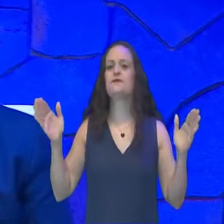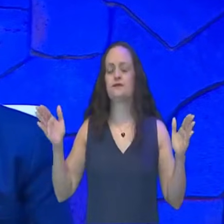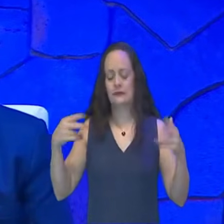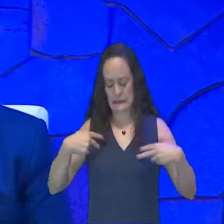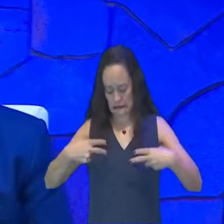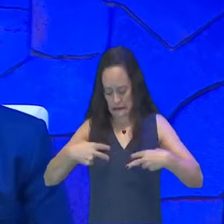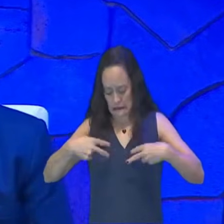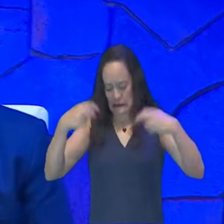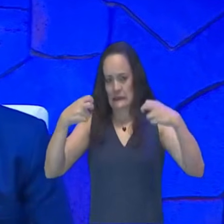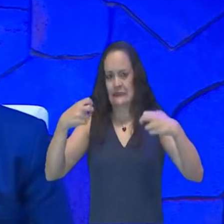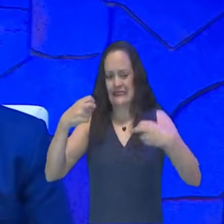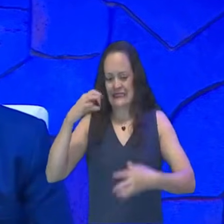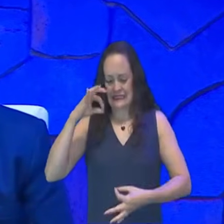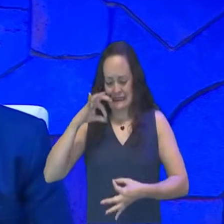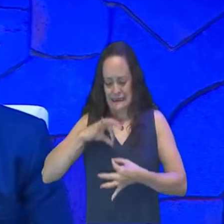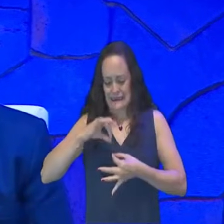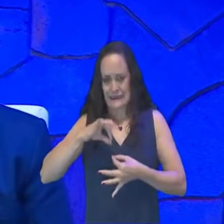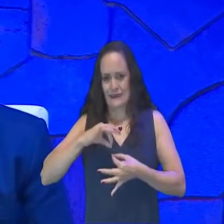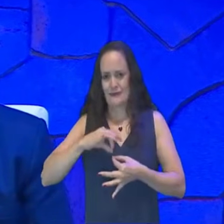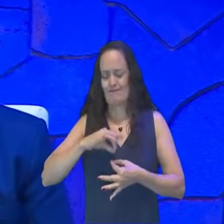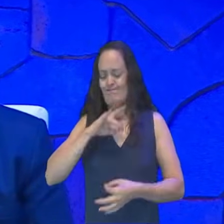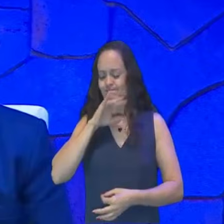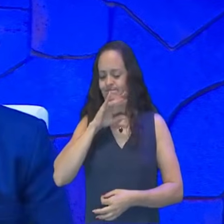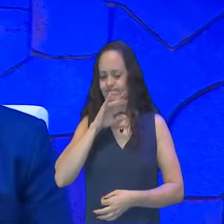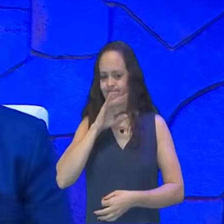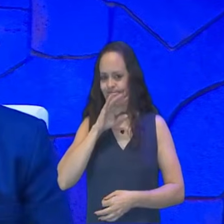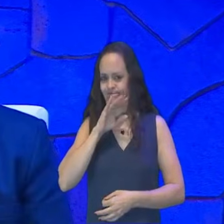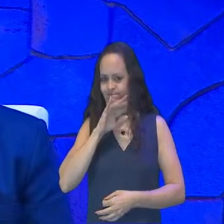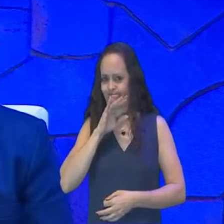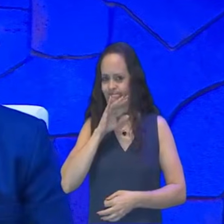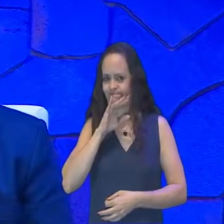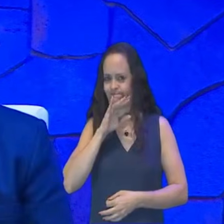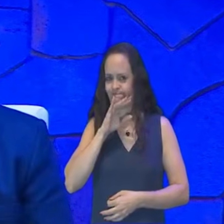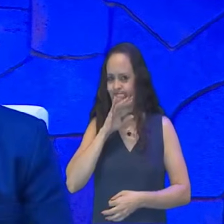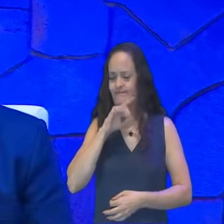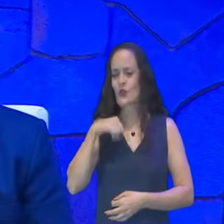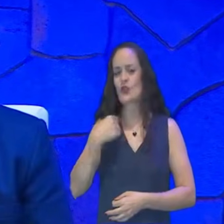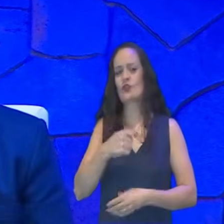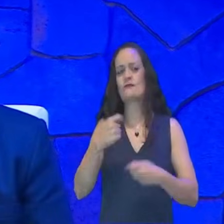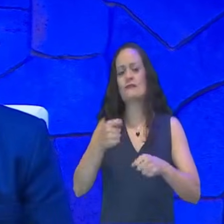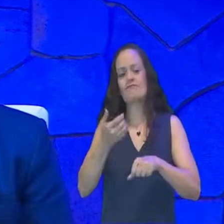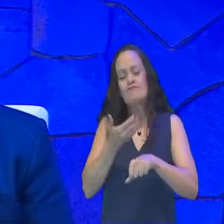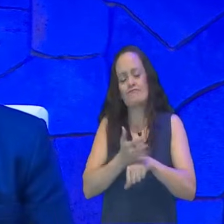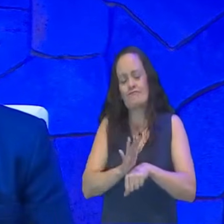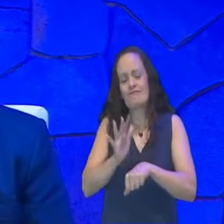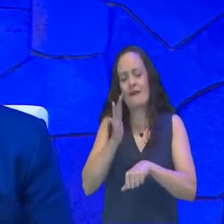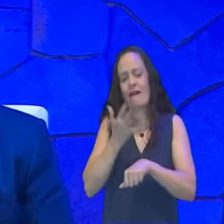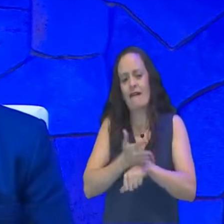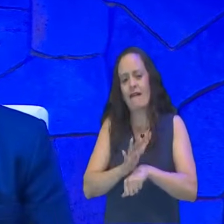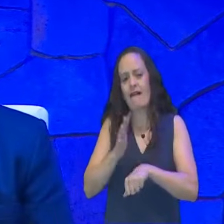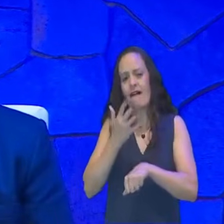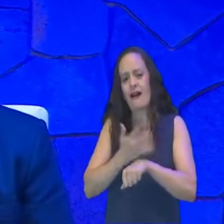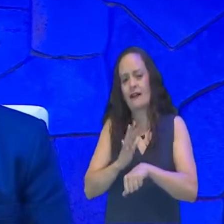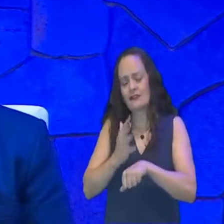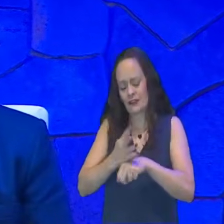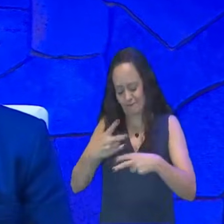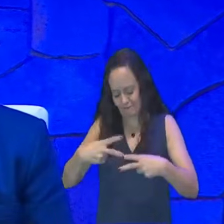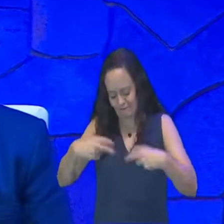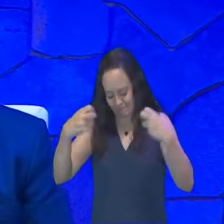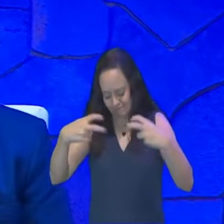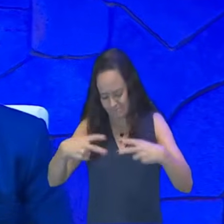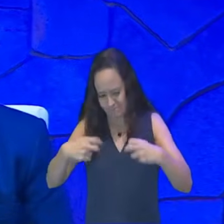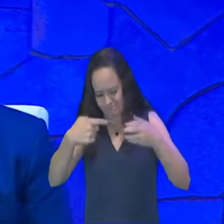estado espiritual. E a forma prática para isso é a observação.